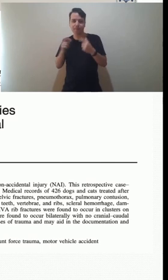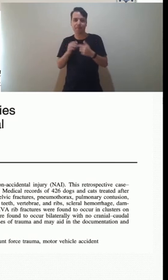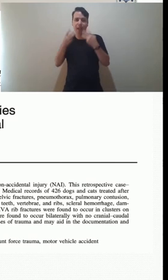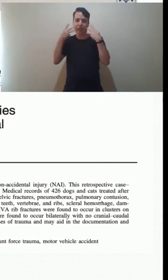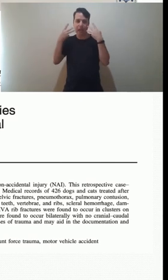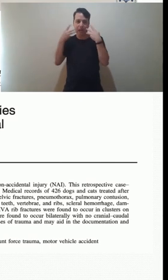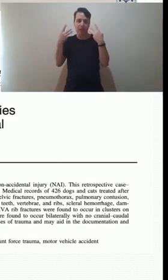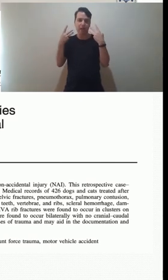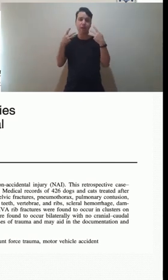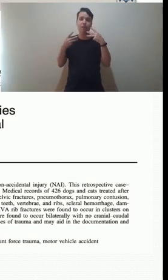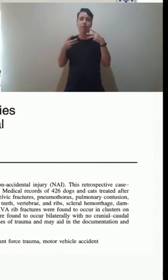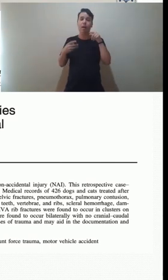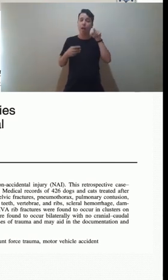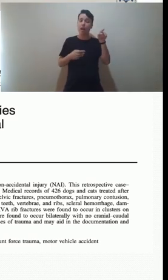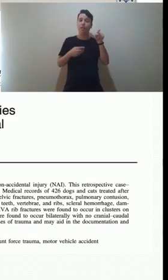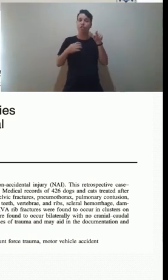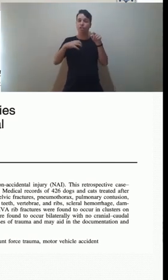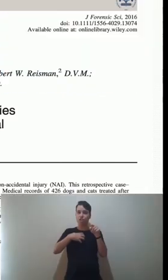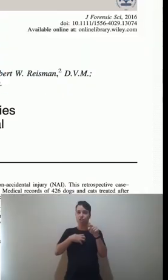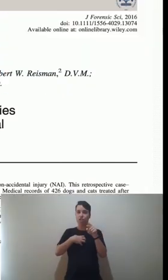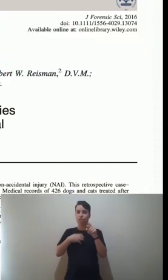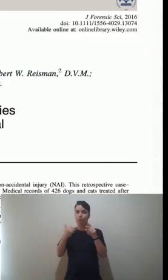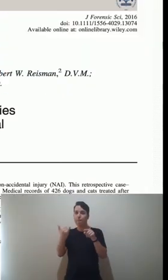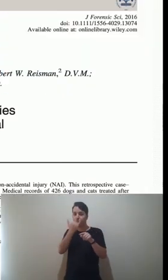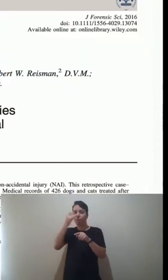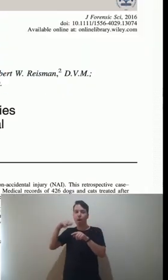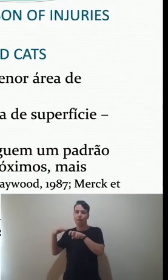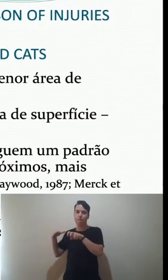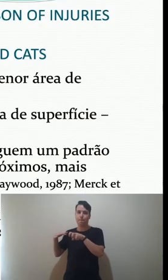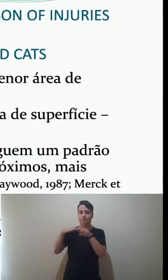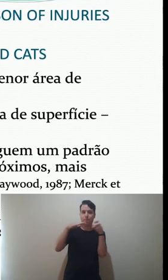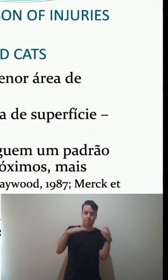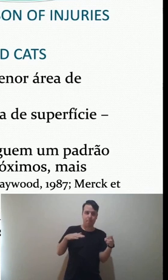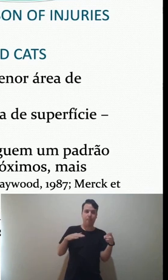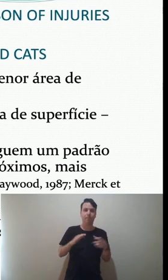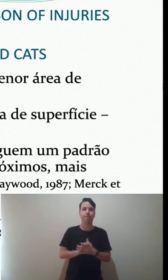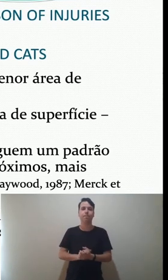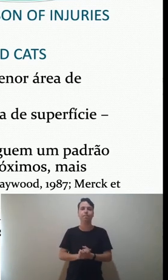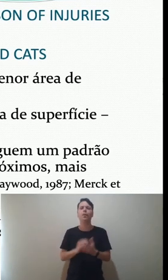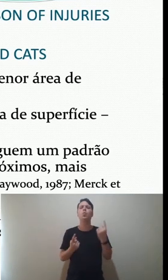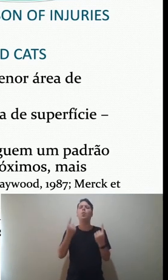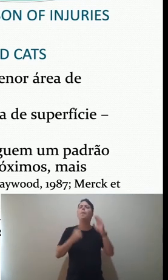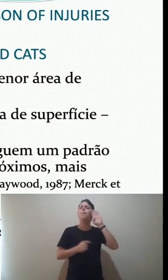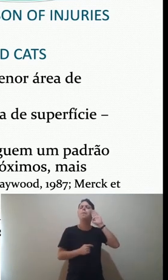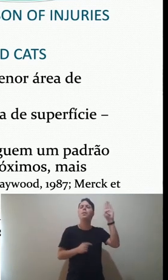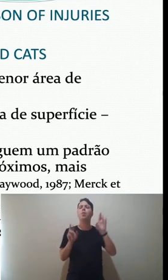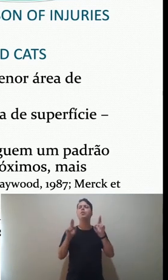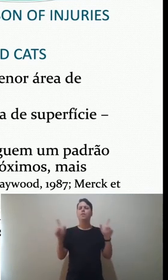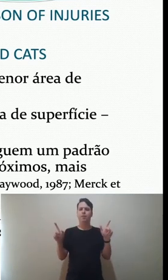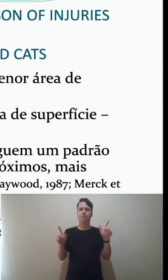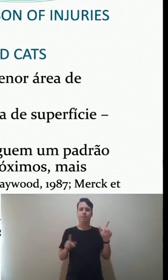lesões as acidentais causadas por acidentes veiculares. Então, quais são as